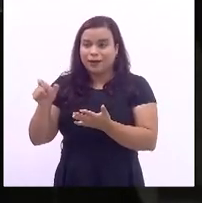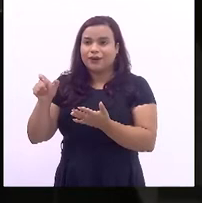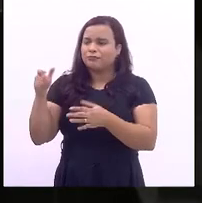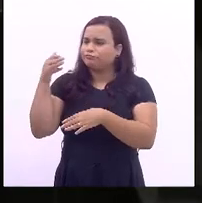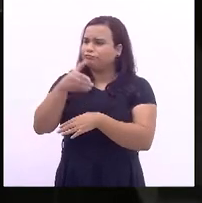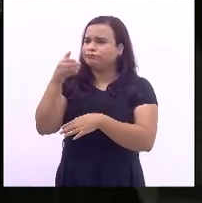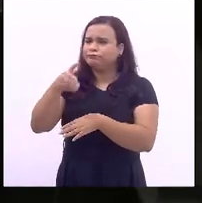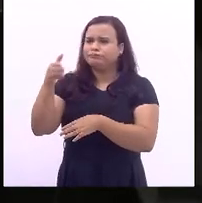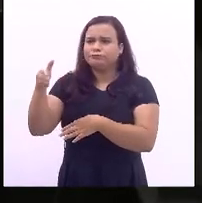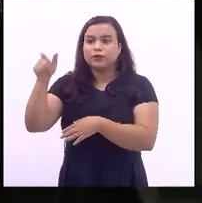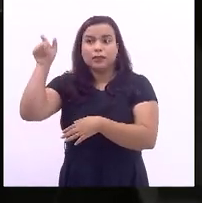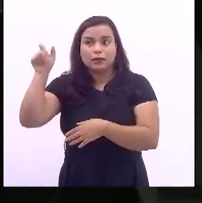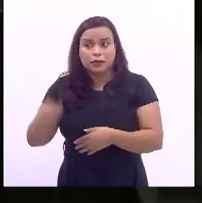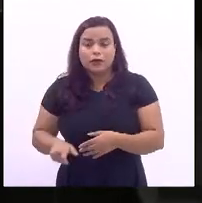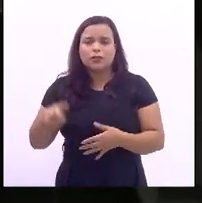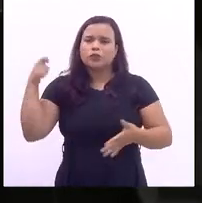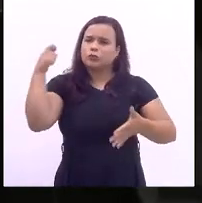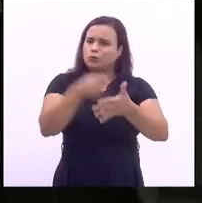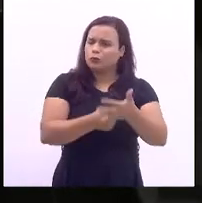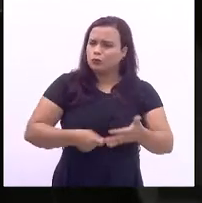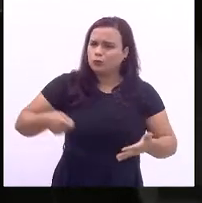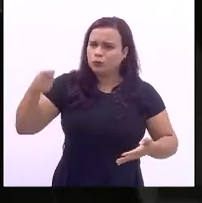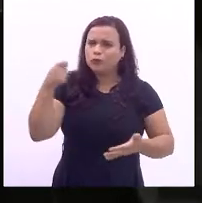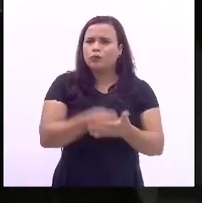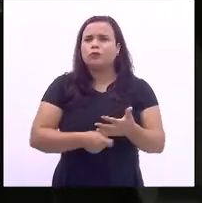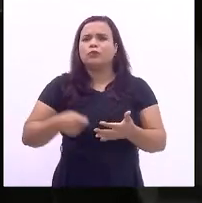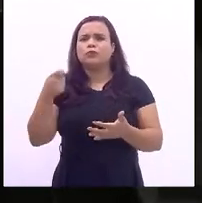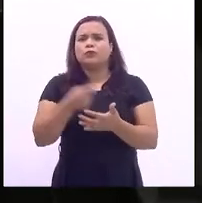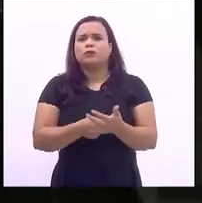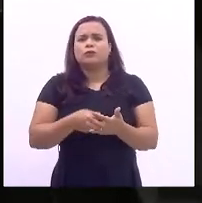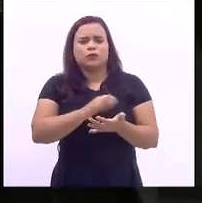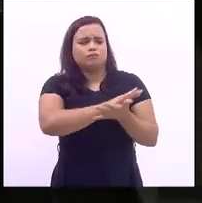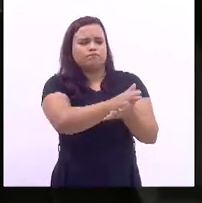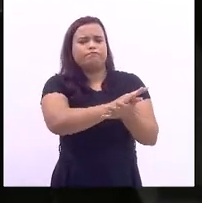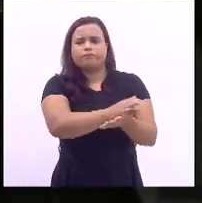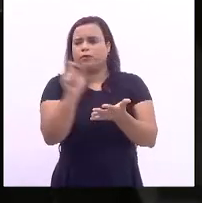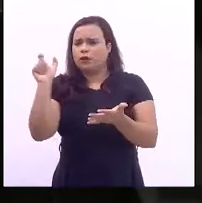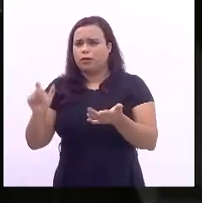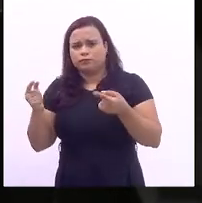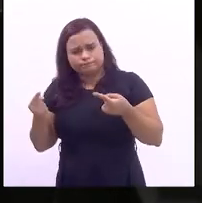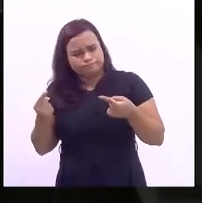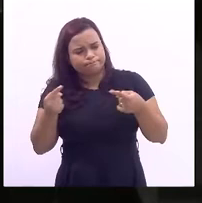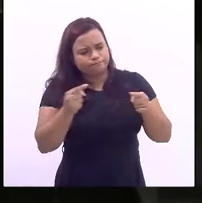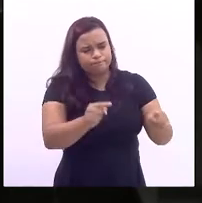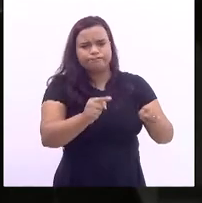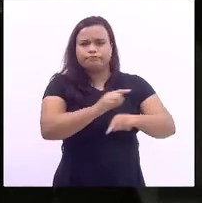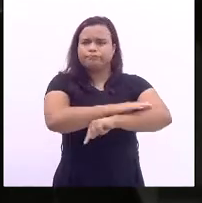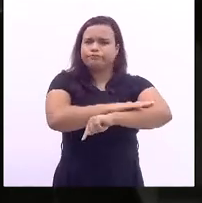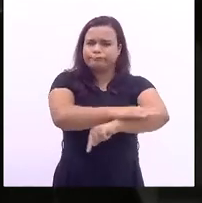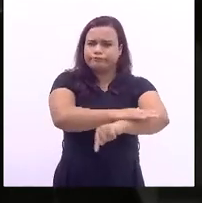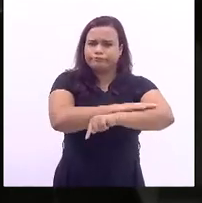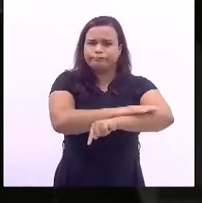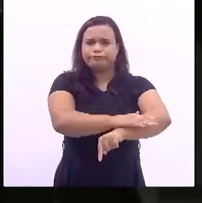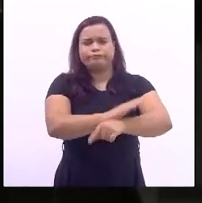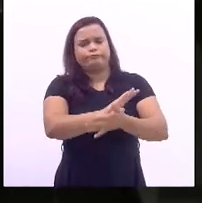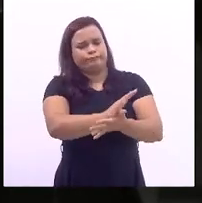grande lutador contra a discriminação racial é